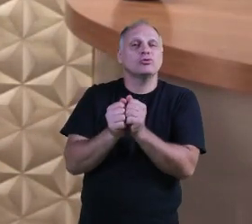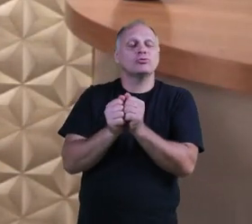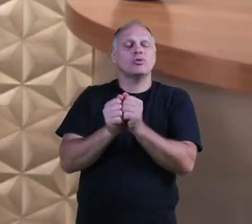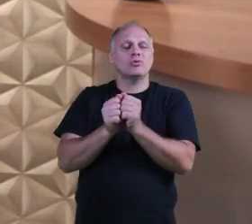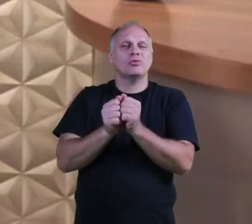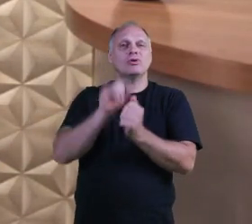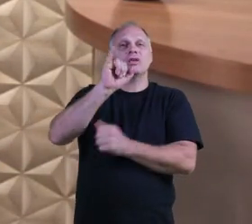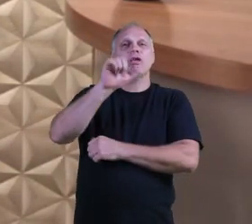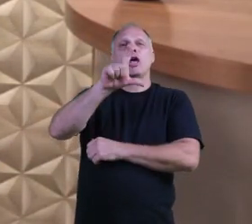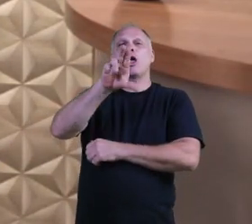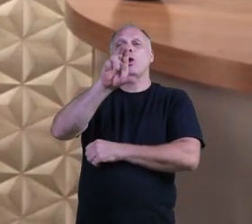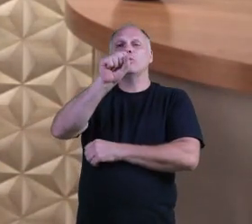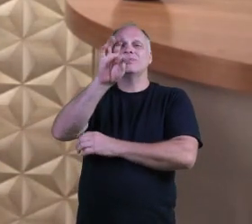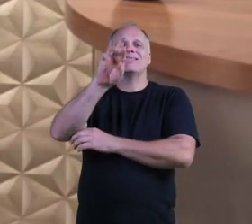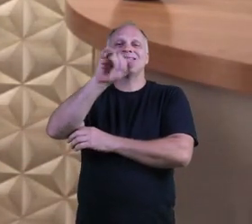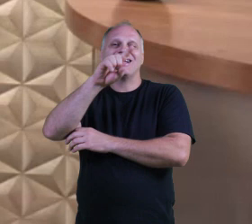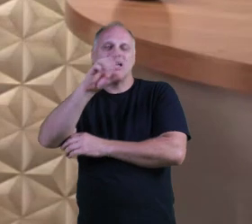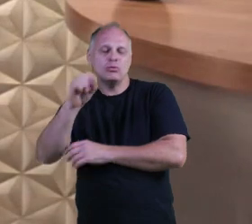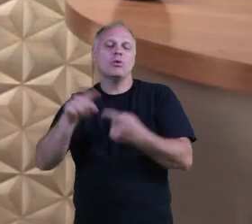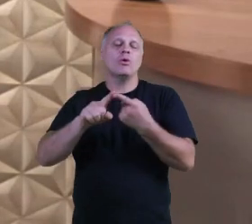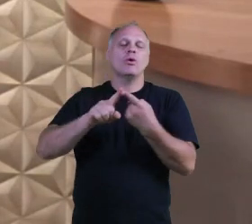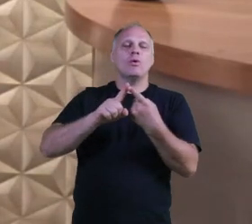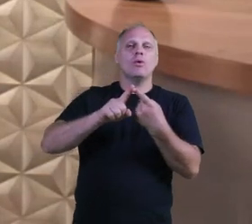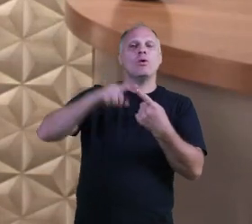Jovelina, Almir Guineto.